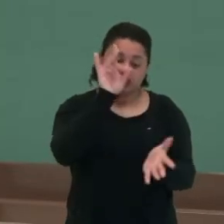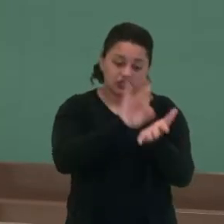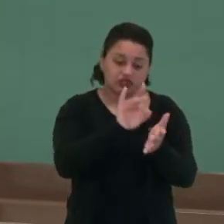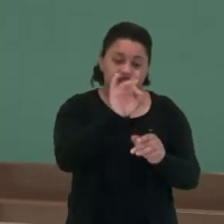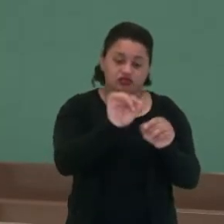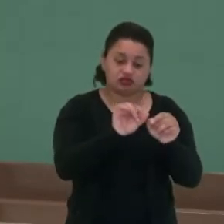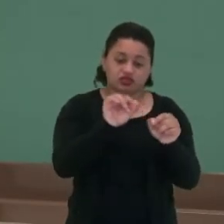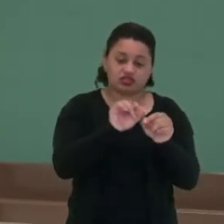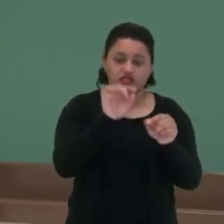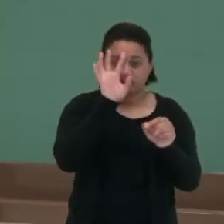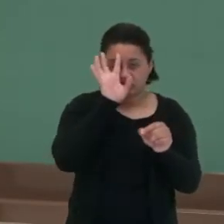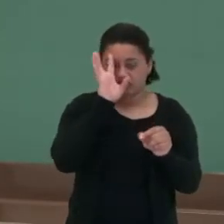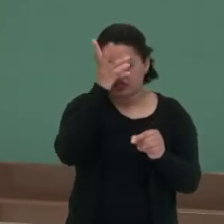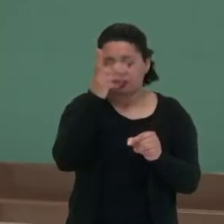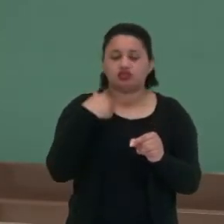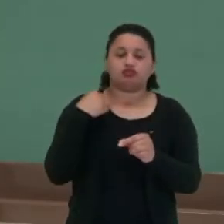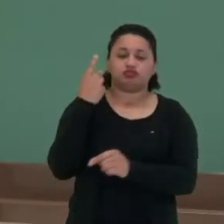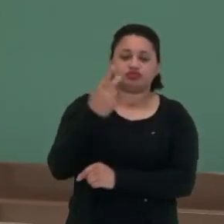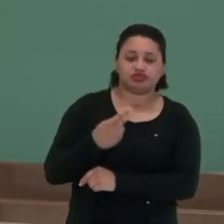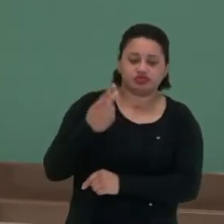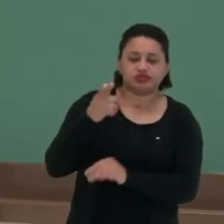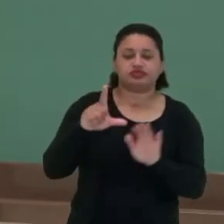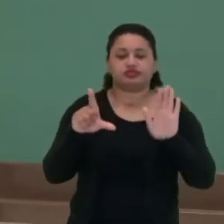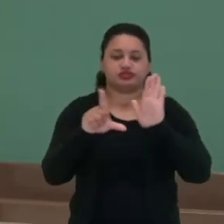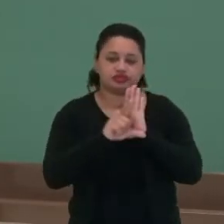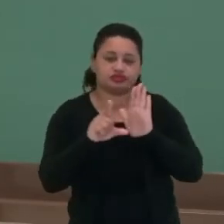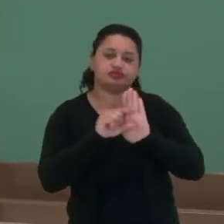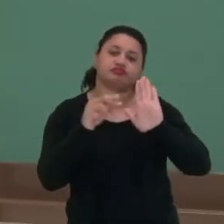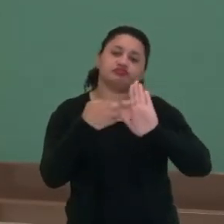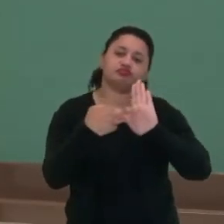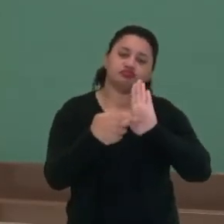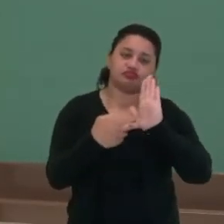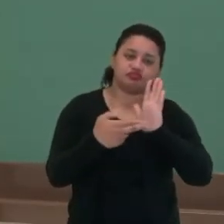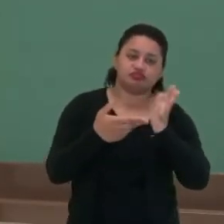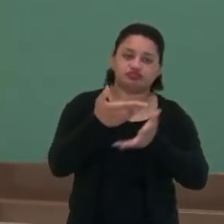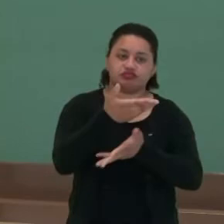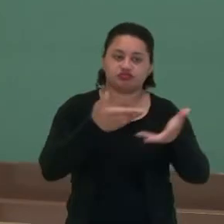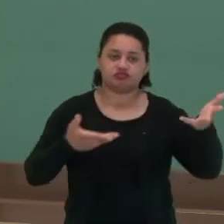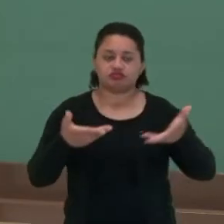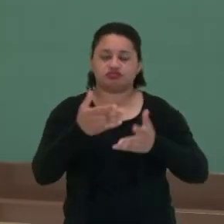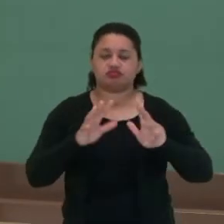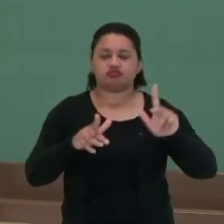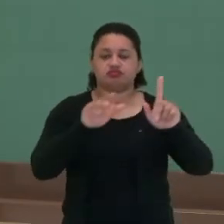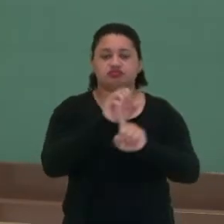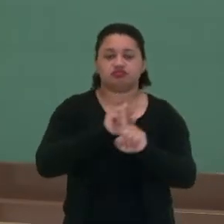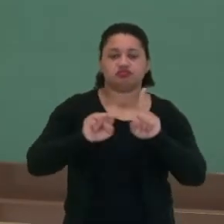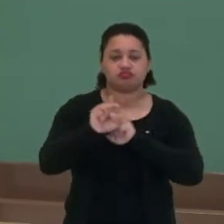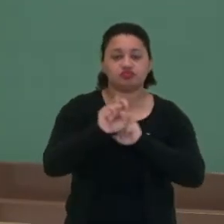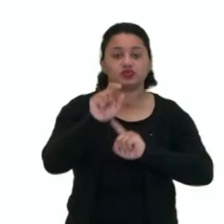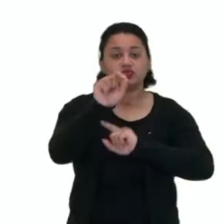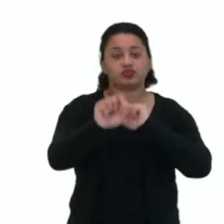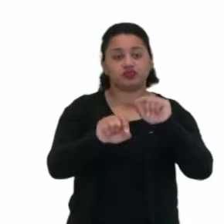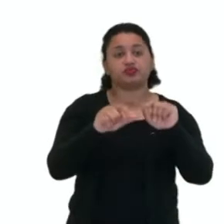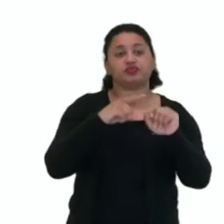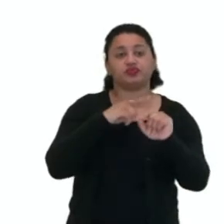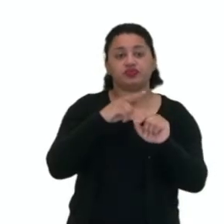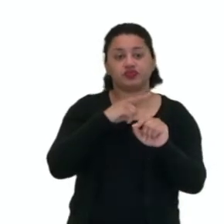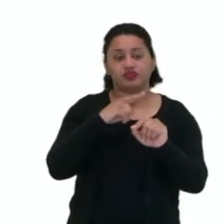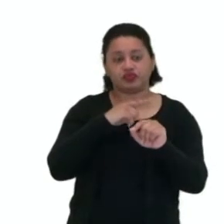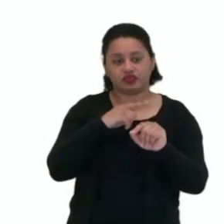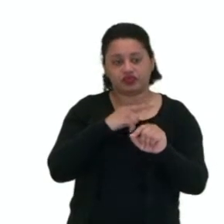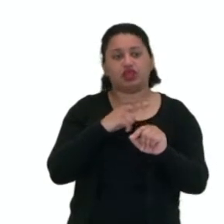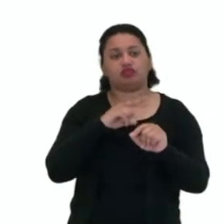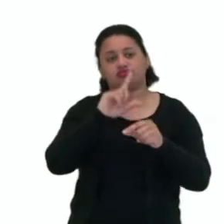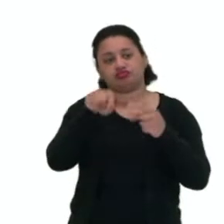as decisões políticas, as leis, as regras de convivência de toda a sociedade. E ali, ó, conforme está posto no